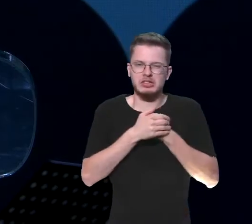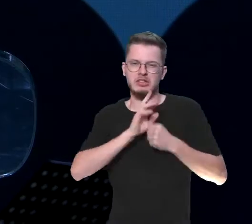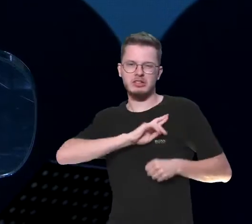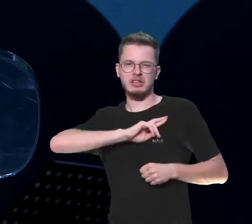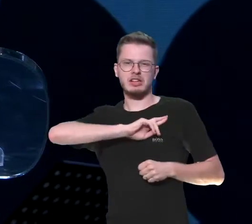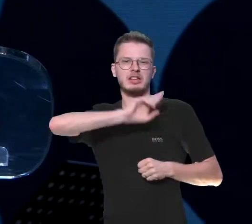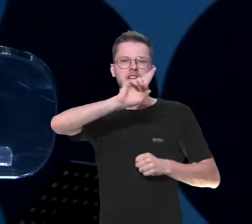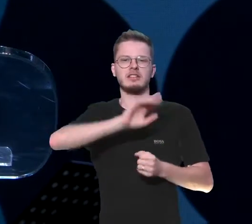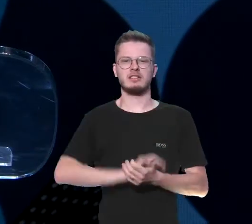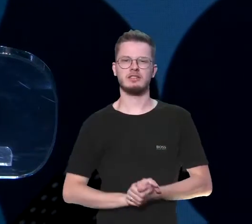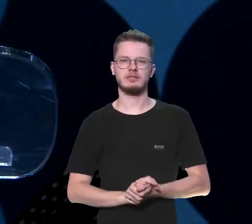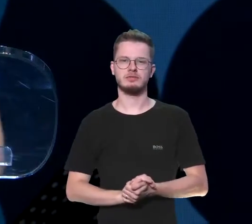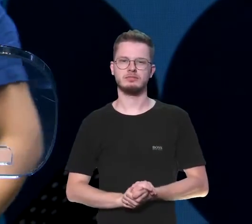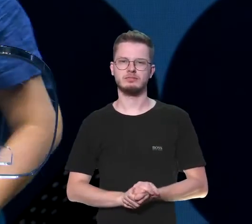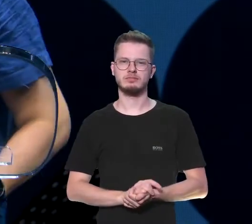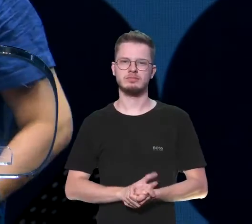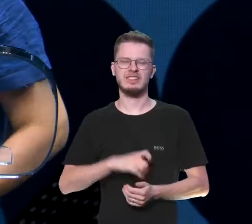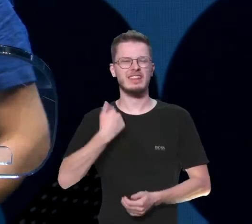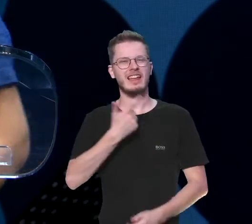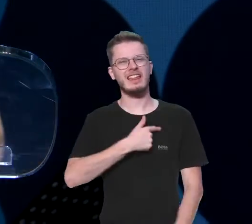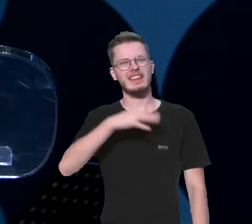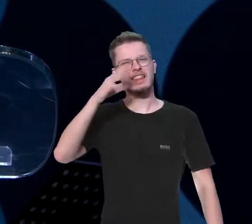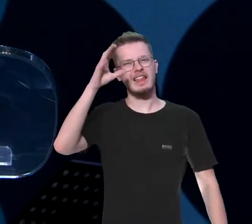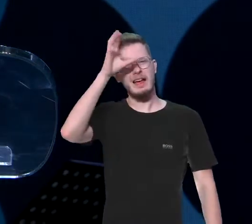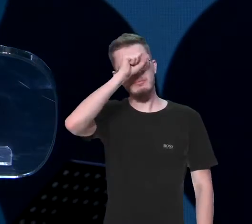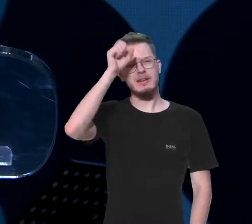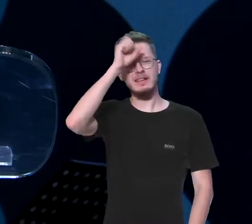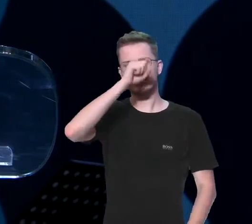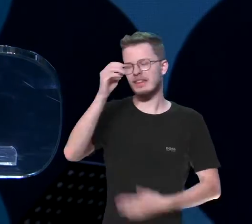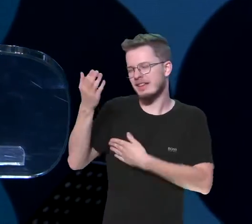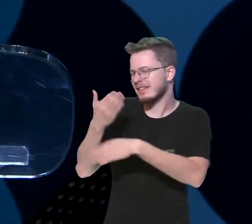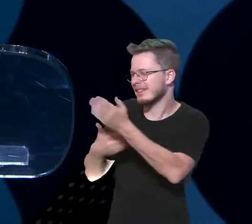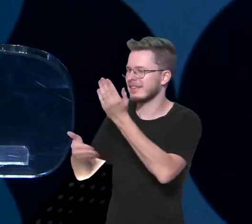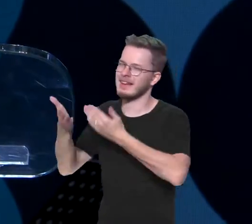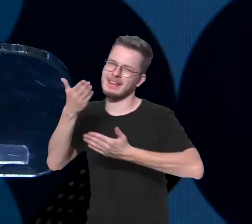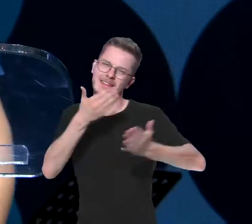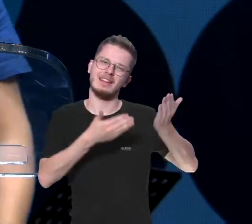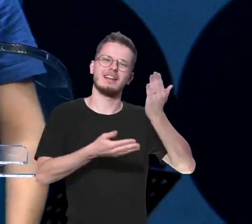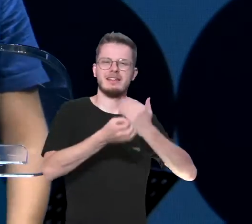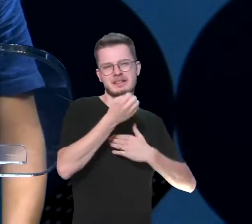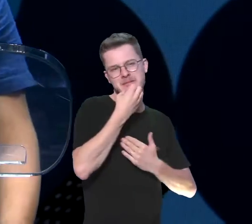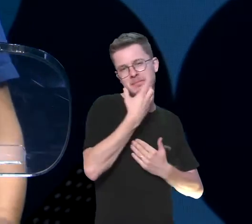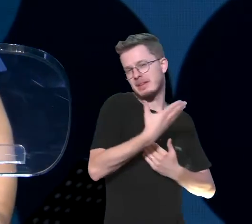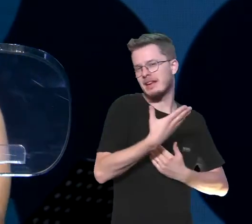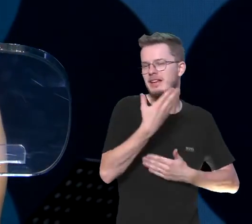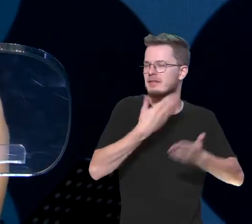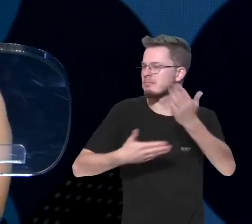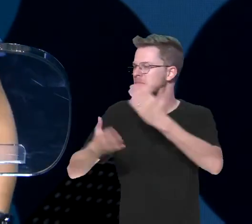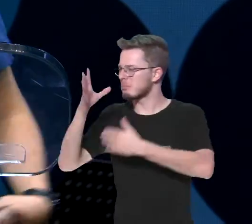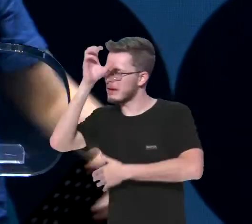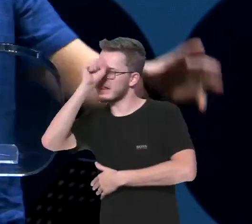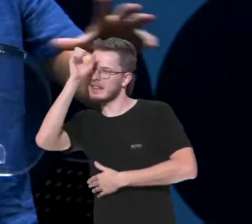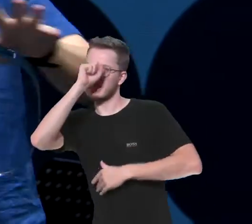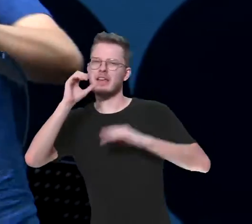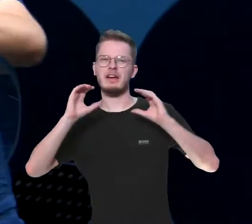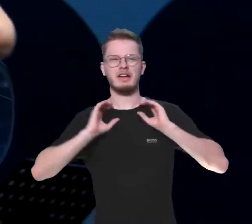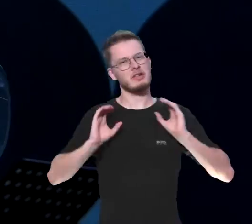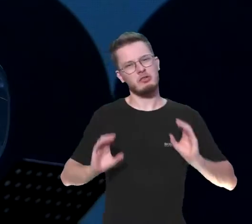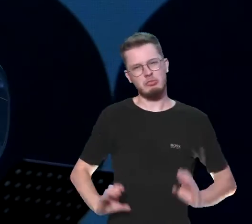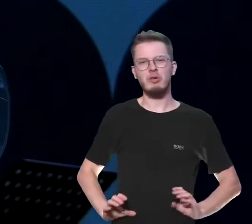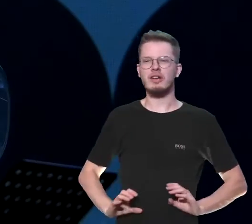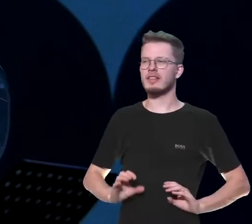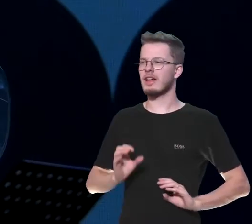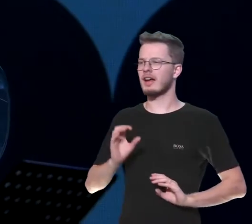religiosidade? A gente aprendeu a se tratar bem. A gente aprendeu que tem que se comportar. A gente aprendeu que tem